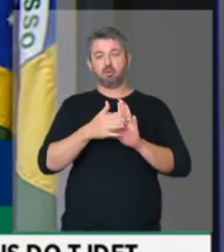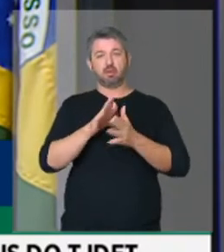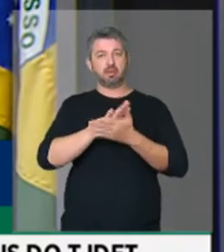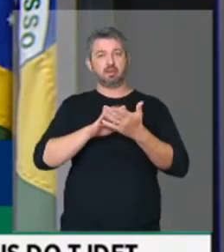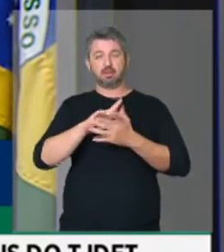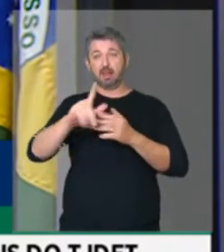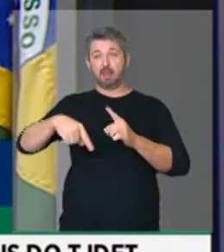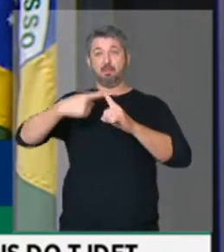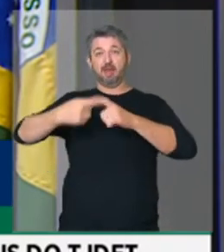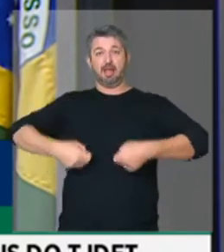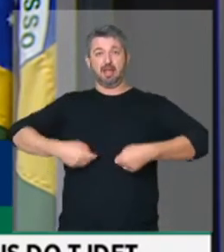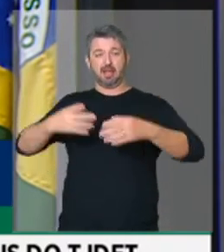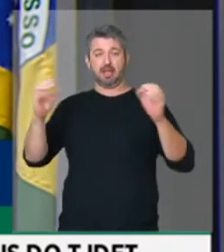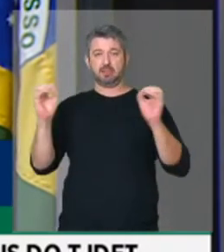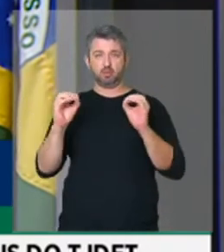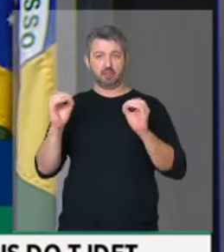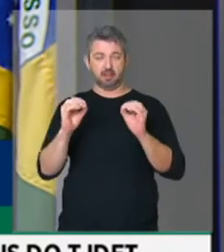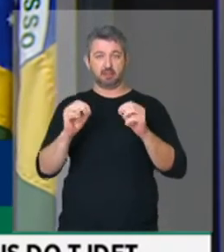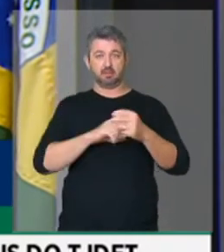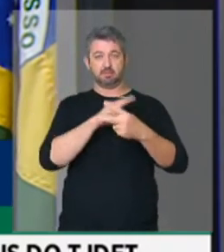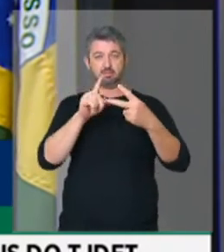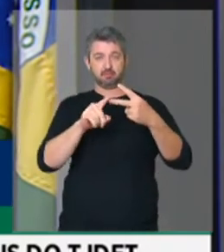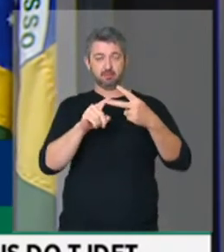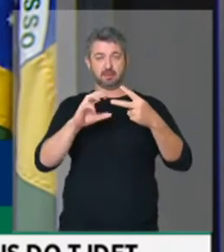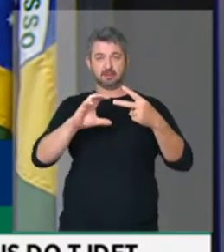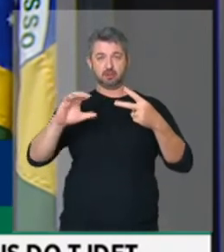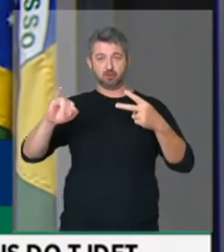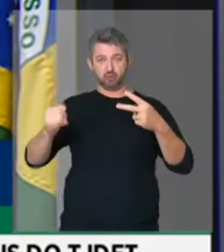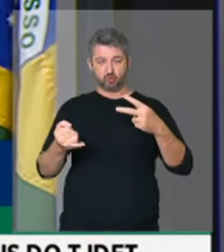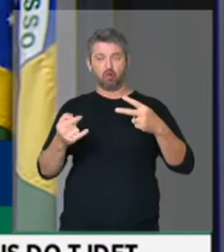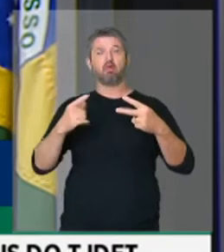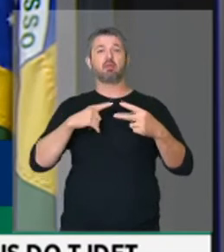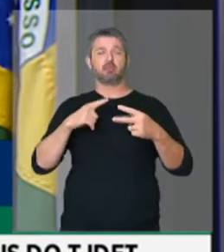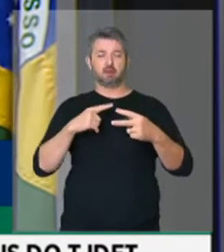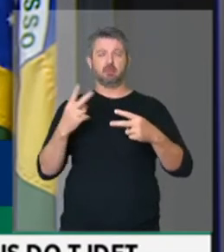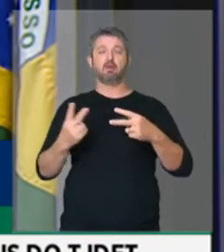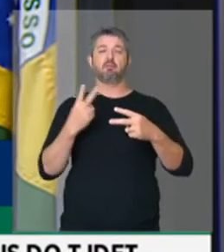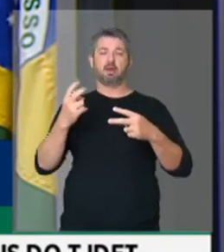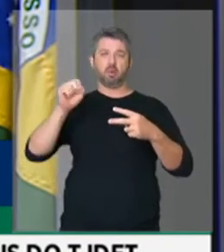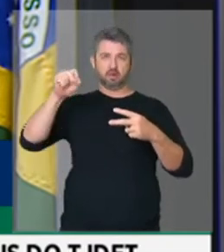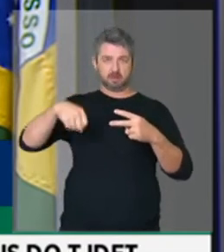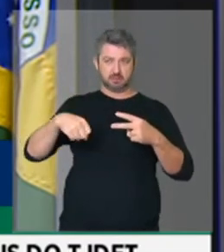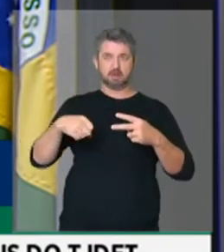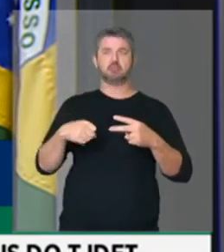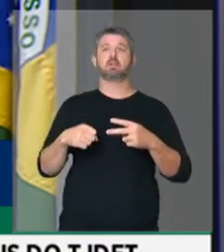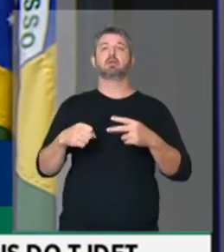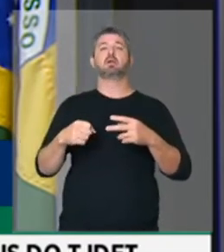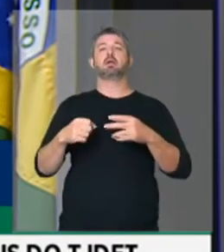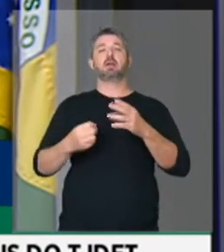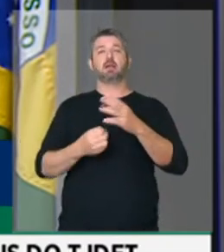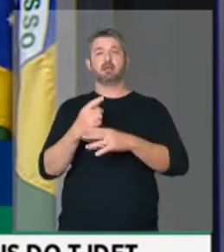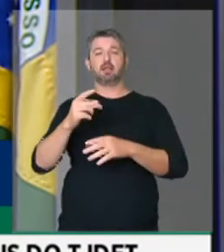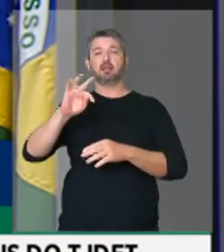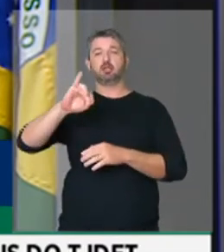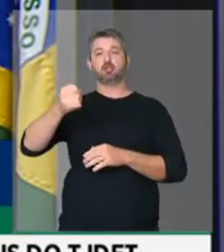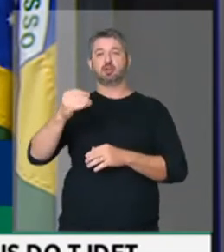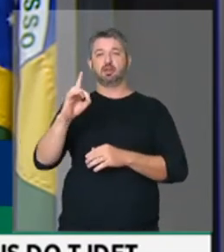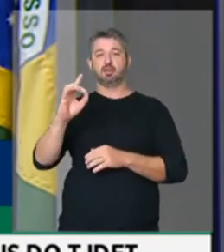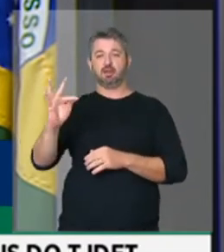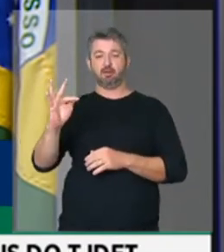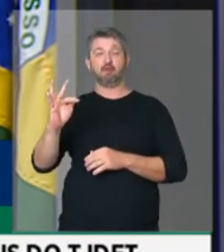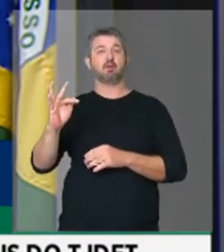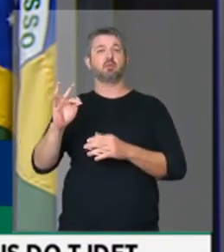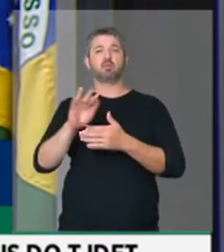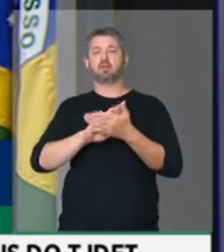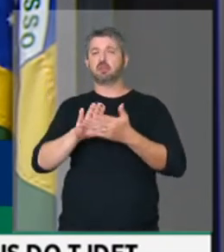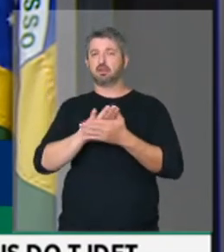aumento de despesas para o erário. 2. Pela CCJ, considera-se meritória a iniciativa legislativa do TJDF, não havendo óbices